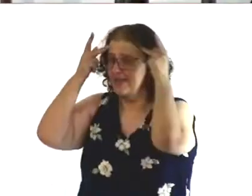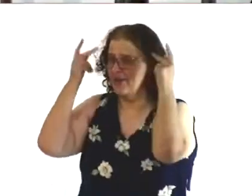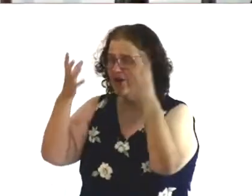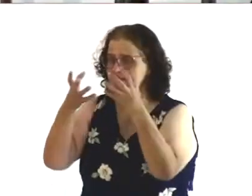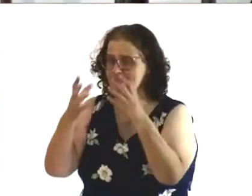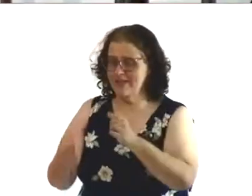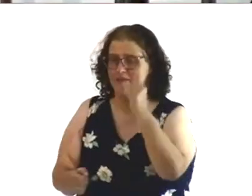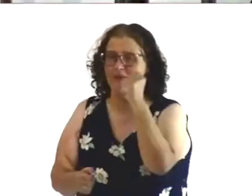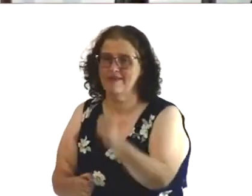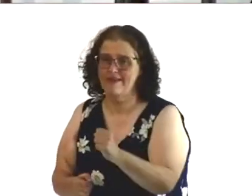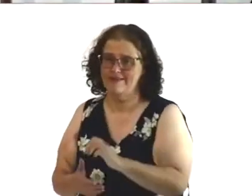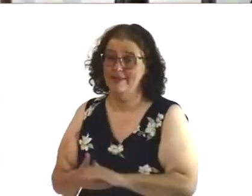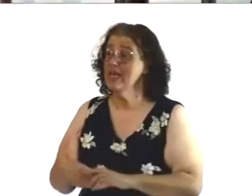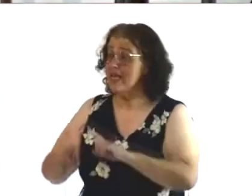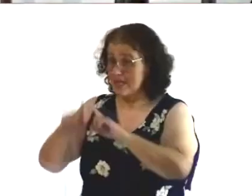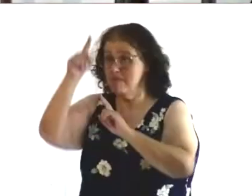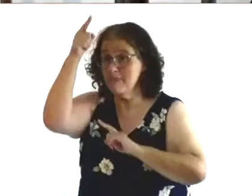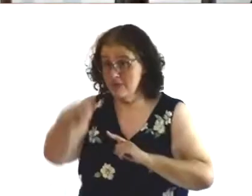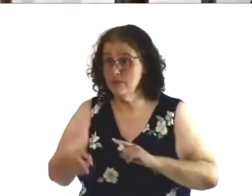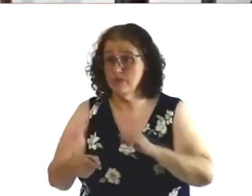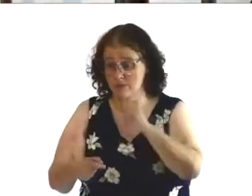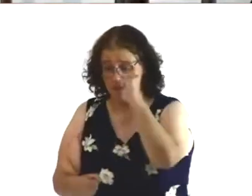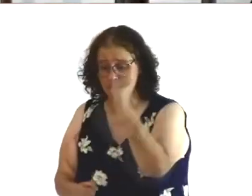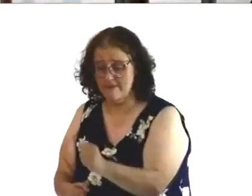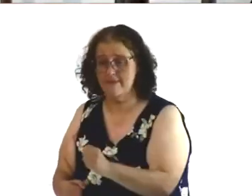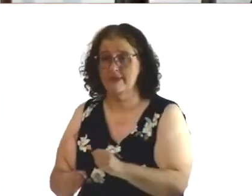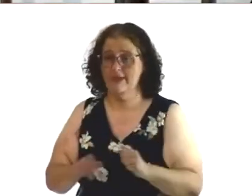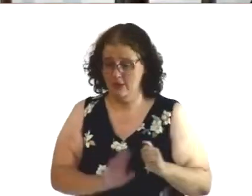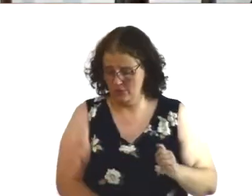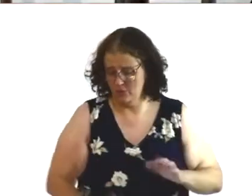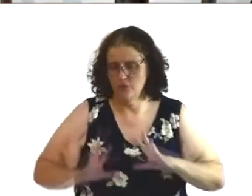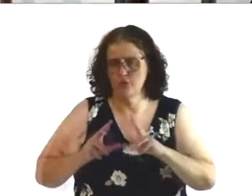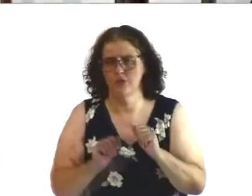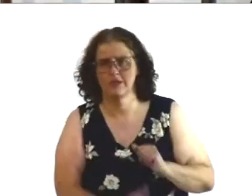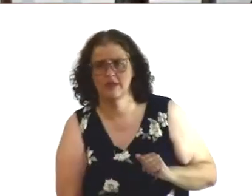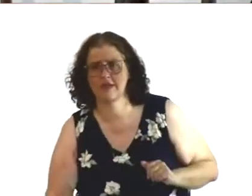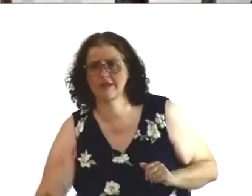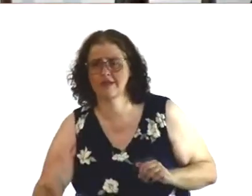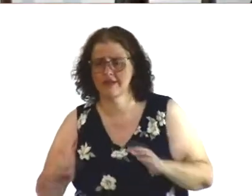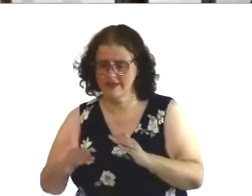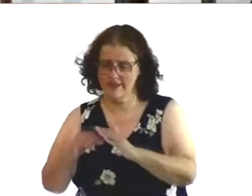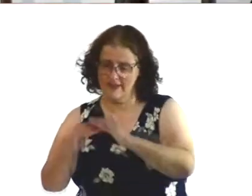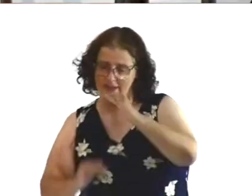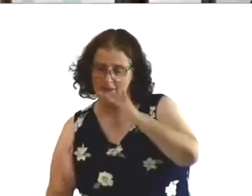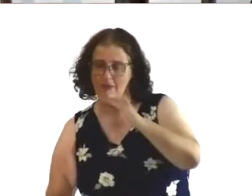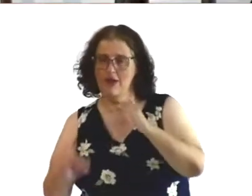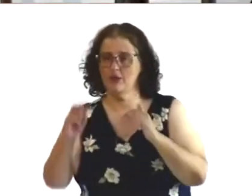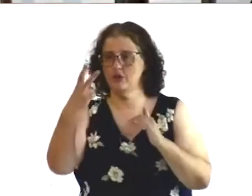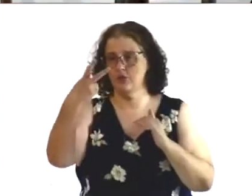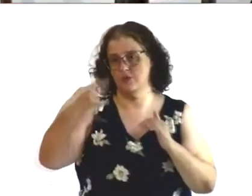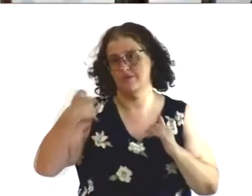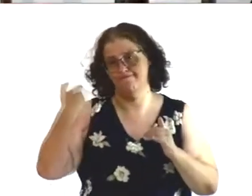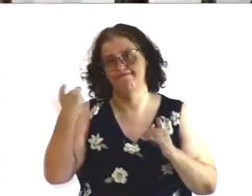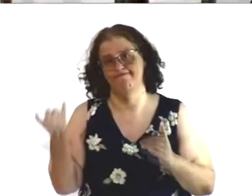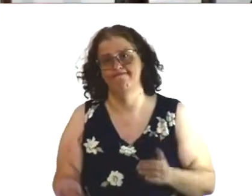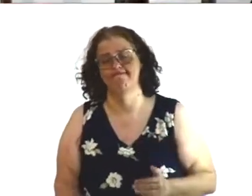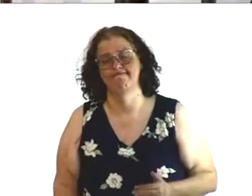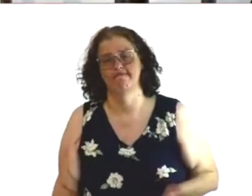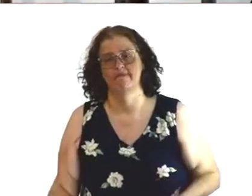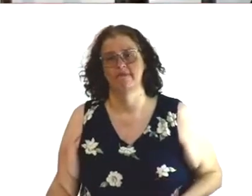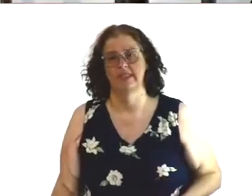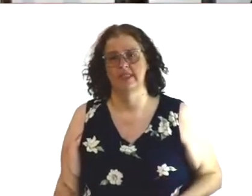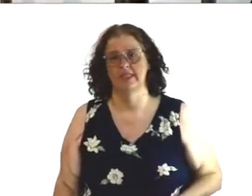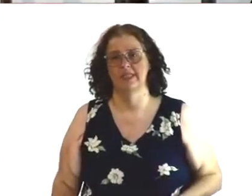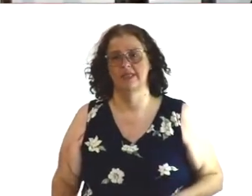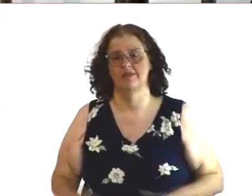um homem mau. Mas veja, entre os riscos que os magos correram, um foi este. E eles